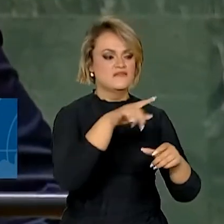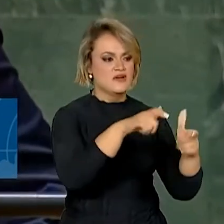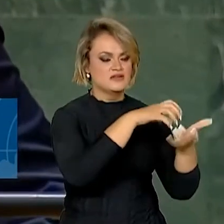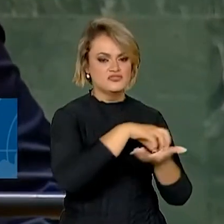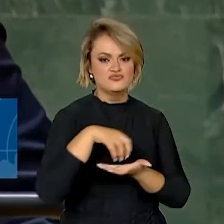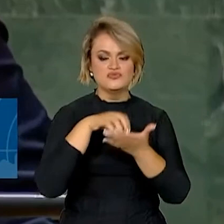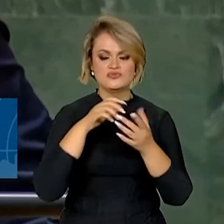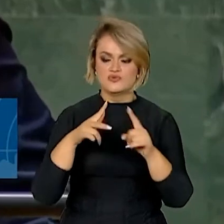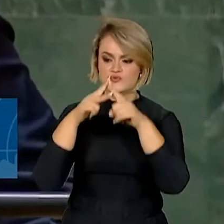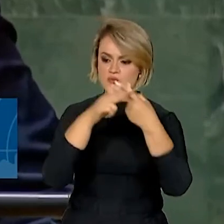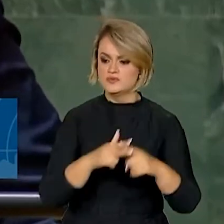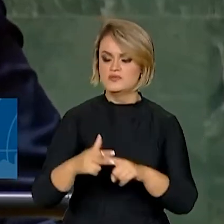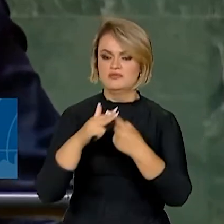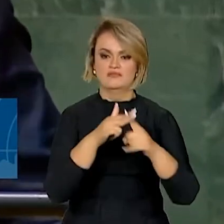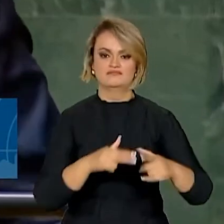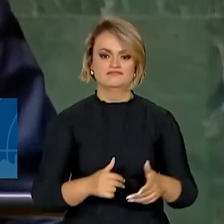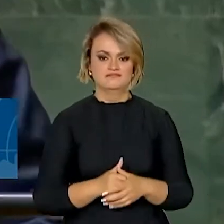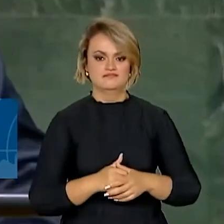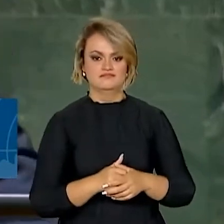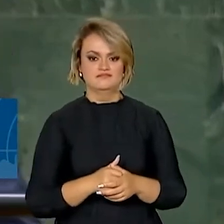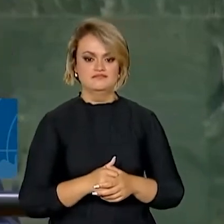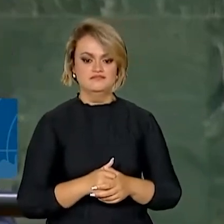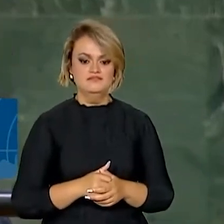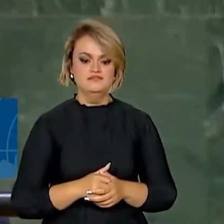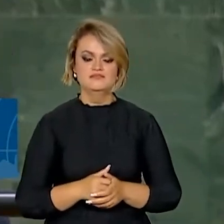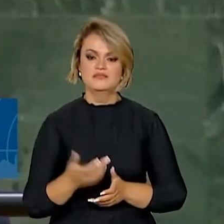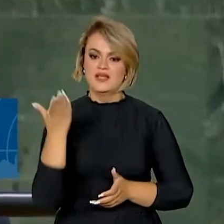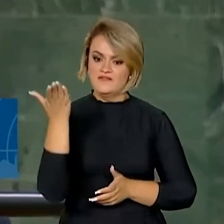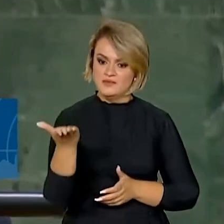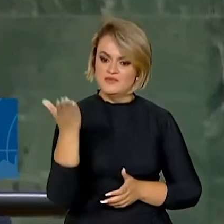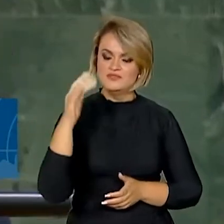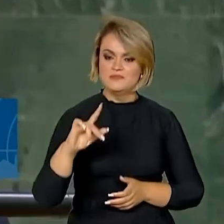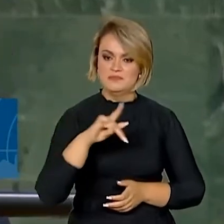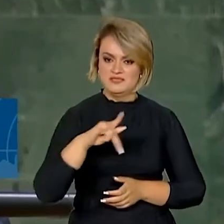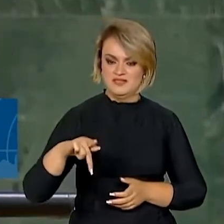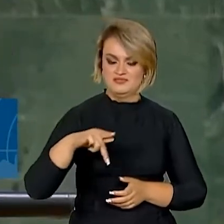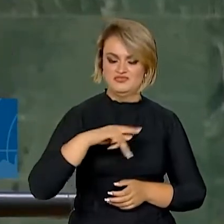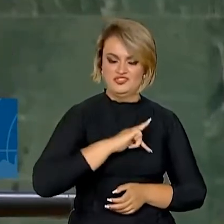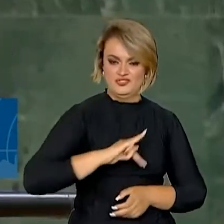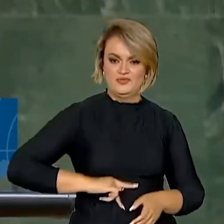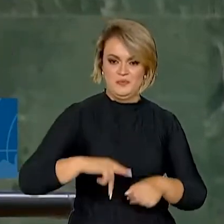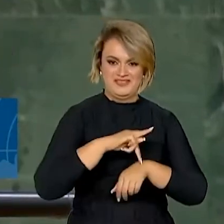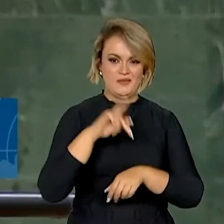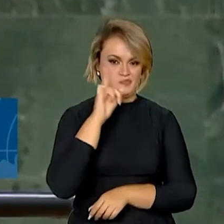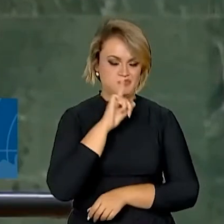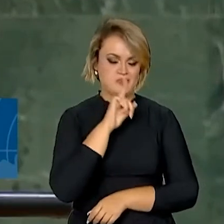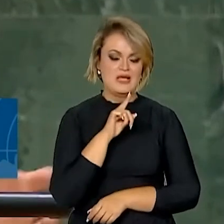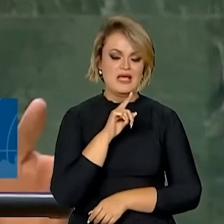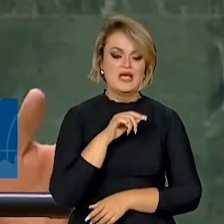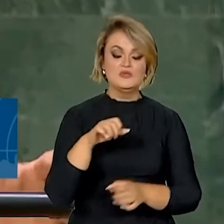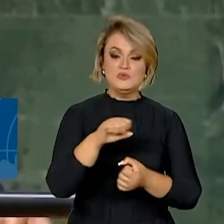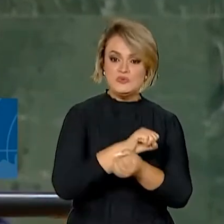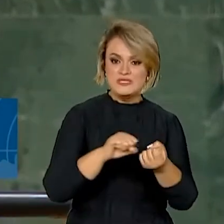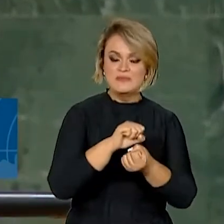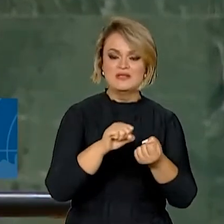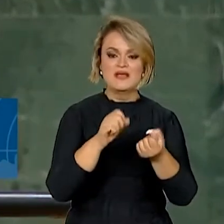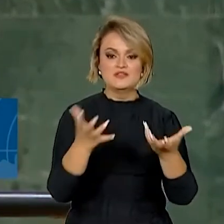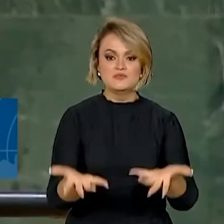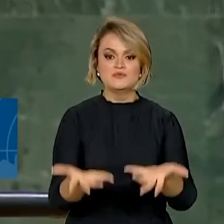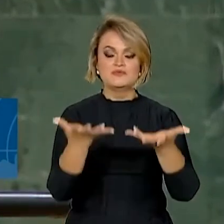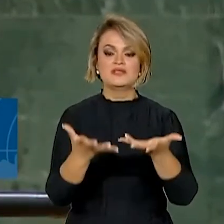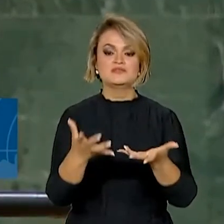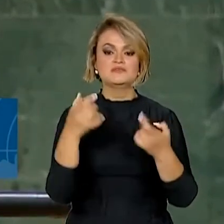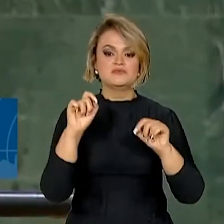instituições de governança global. Senhor presidente, não haverá sustentabilidade nem prosperidade sem